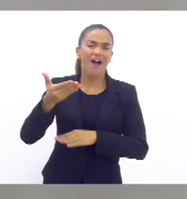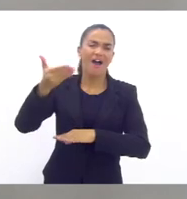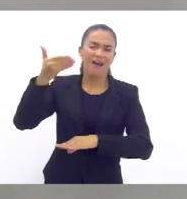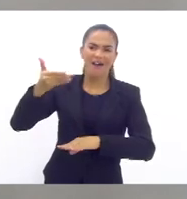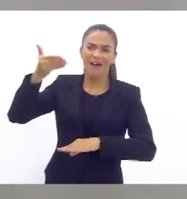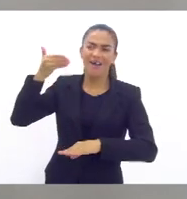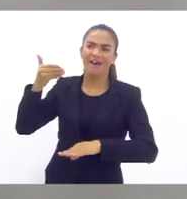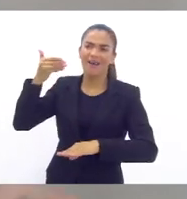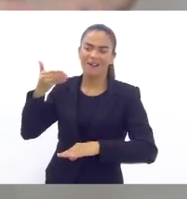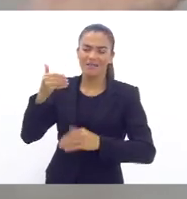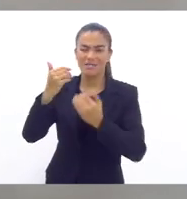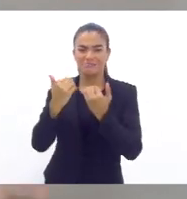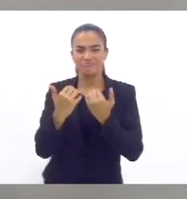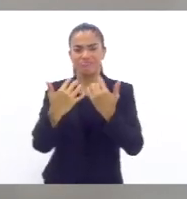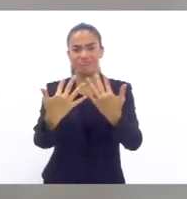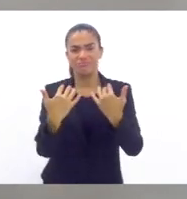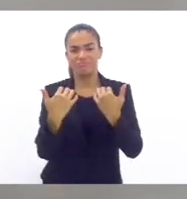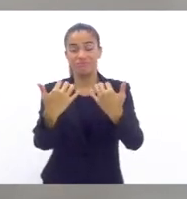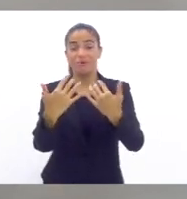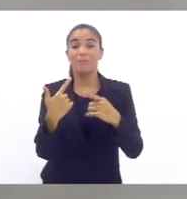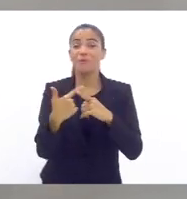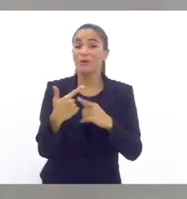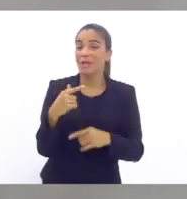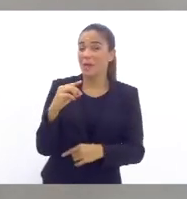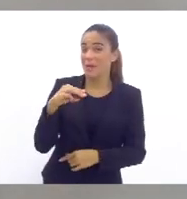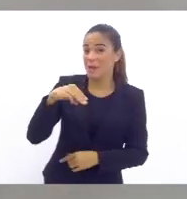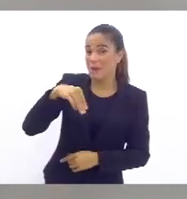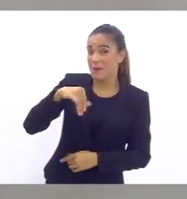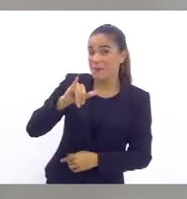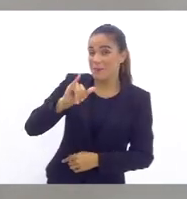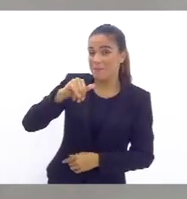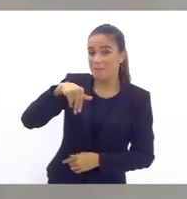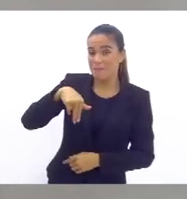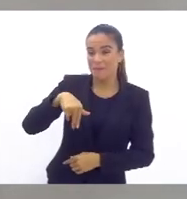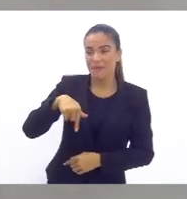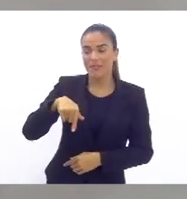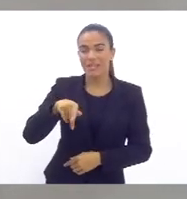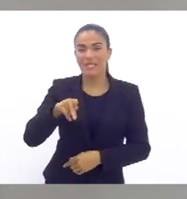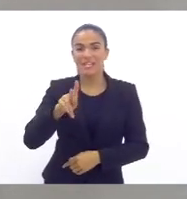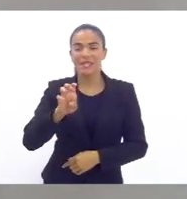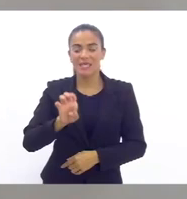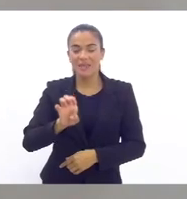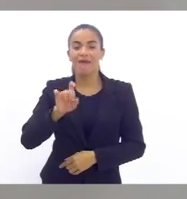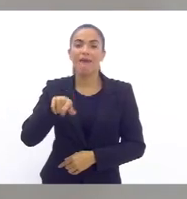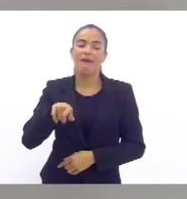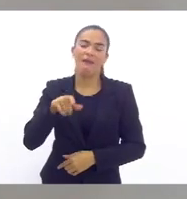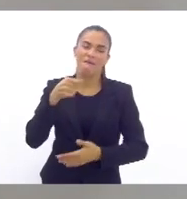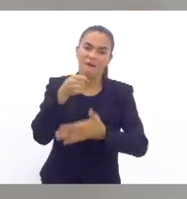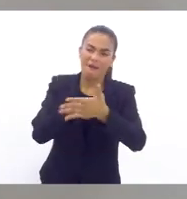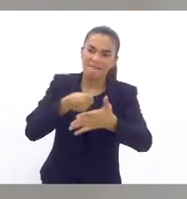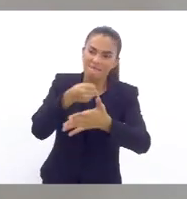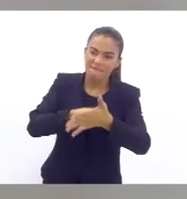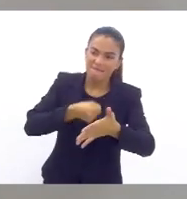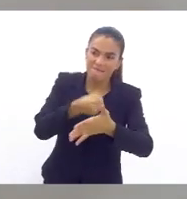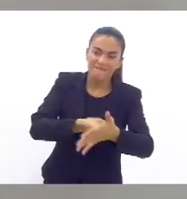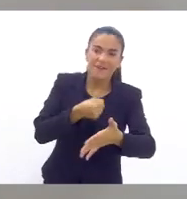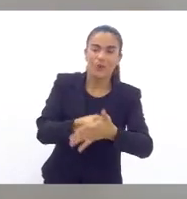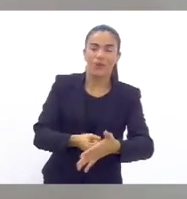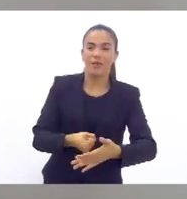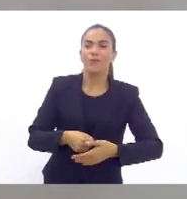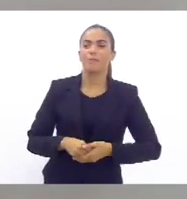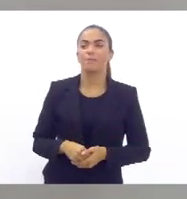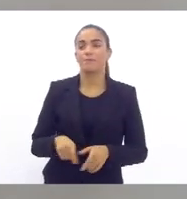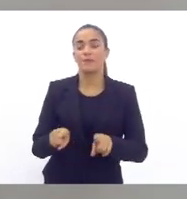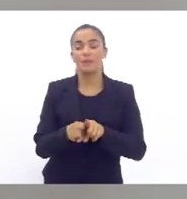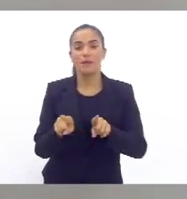audiências aqui mim que é um grande parceiro dessa luta anti proibicionista e destacando aqui